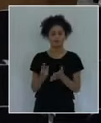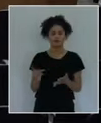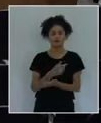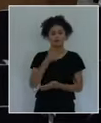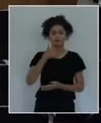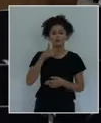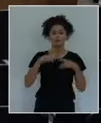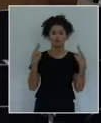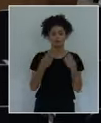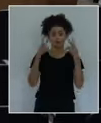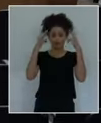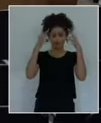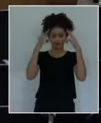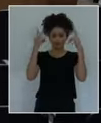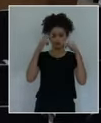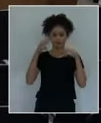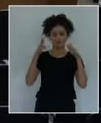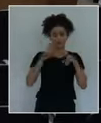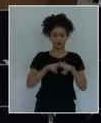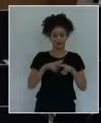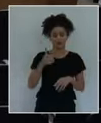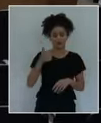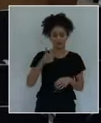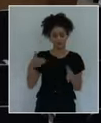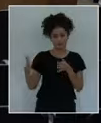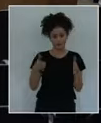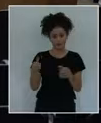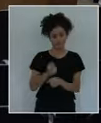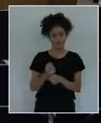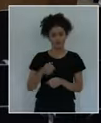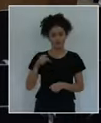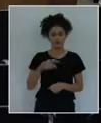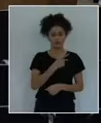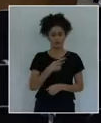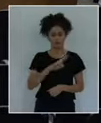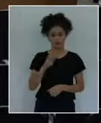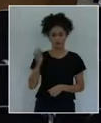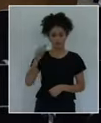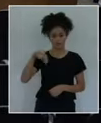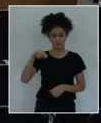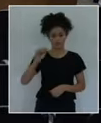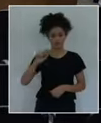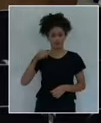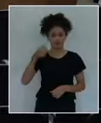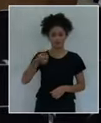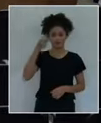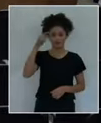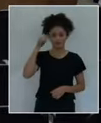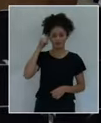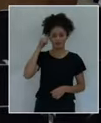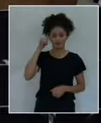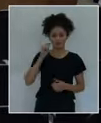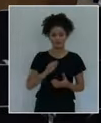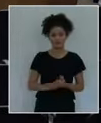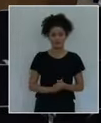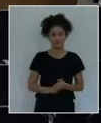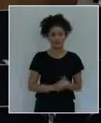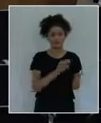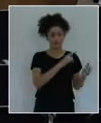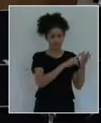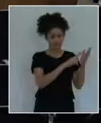reunião ordinária fixa do primeiro período do ano em curso, sob a presidência da vereadora Ana Maria Ferreira Proença.